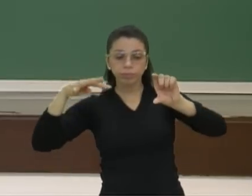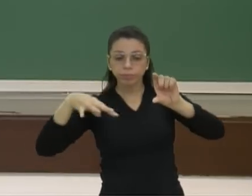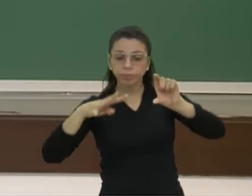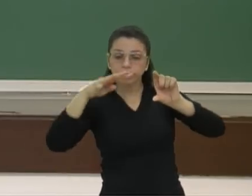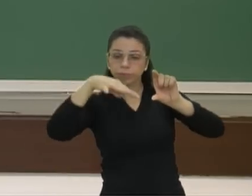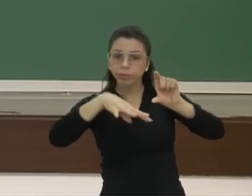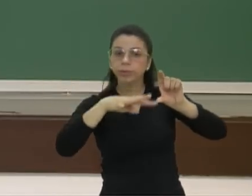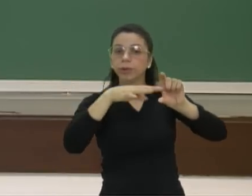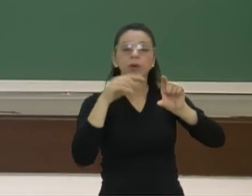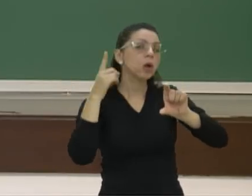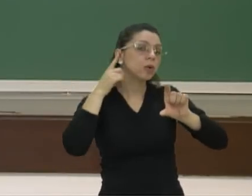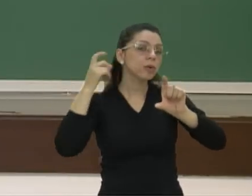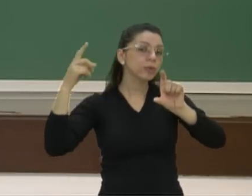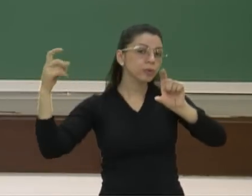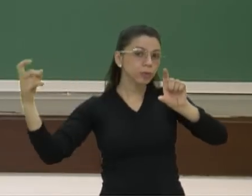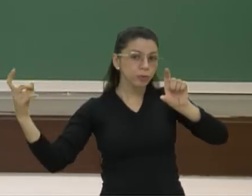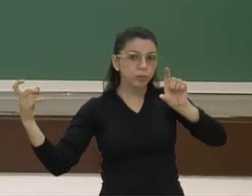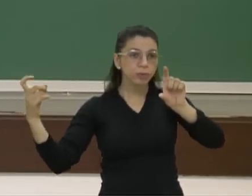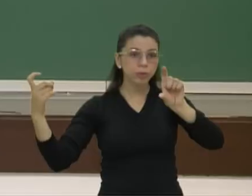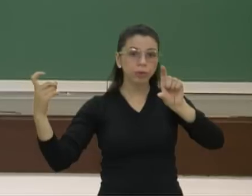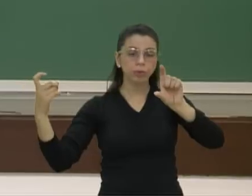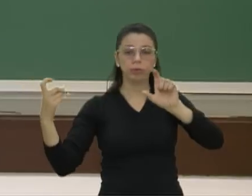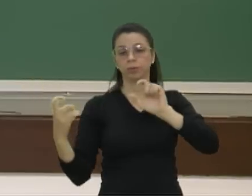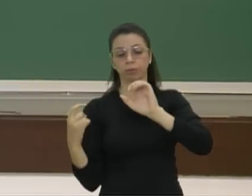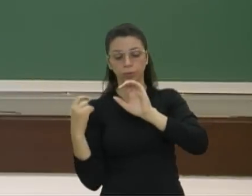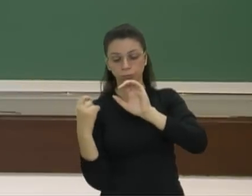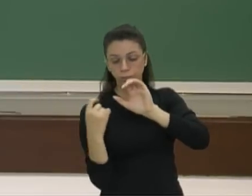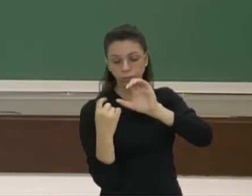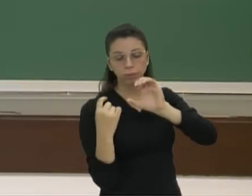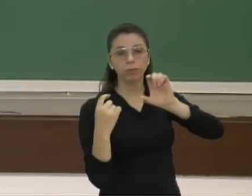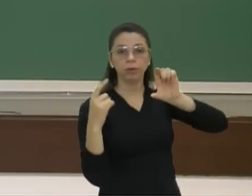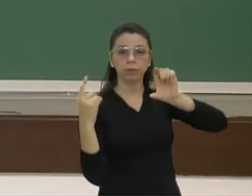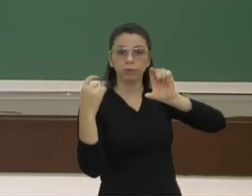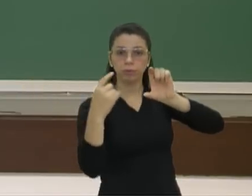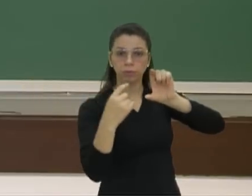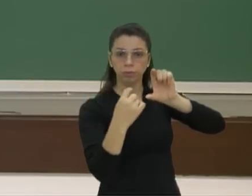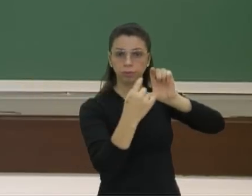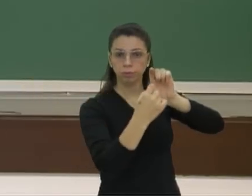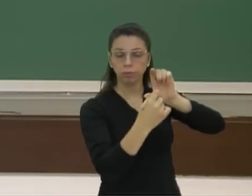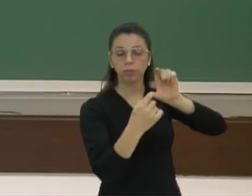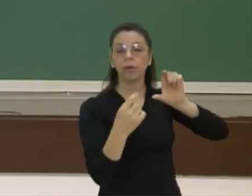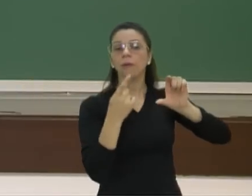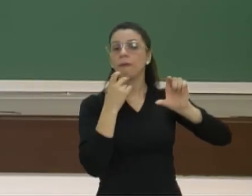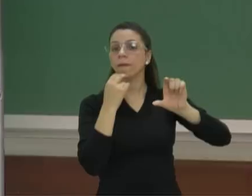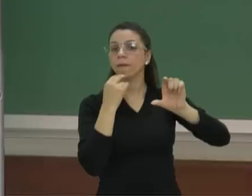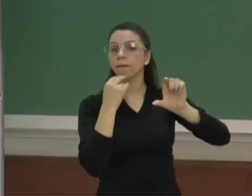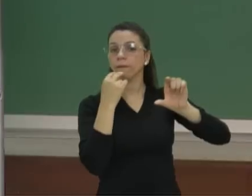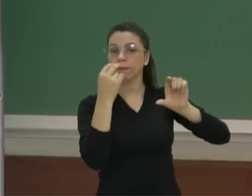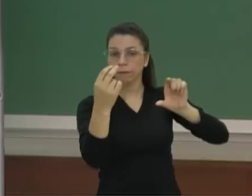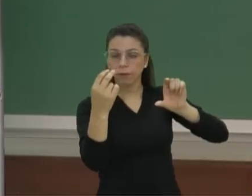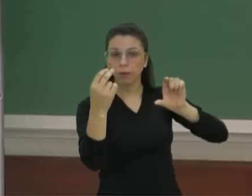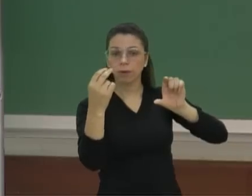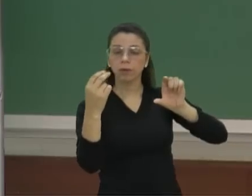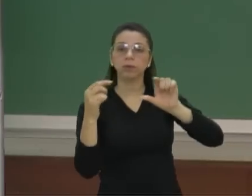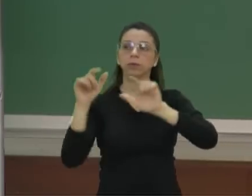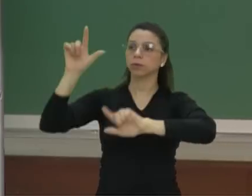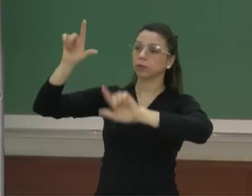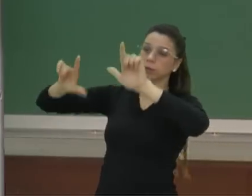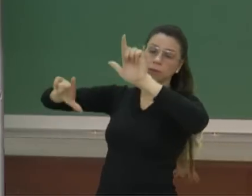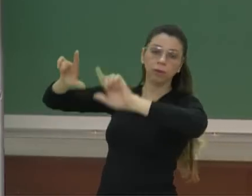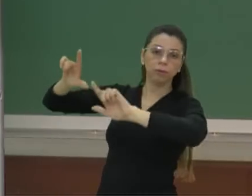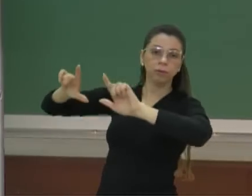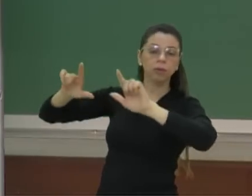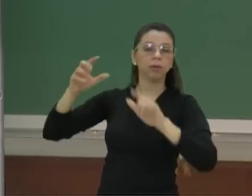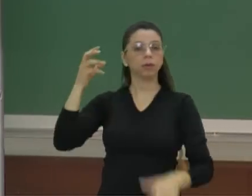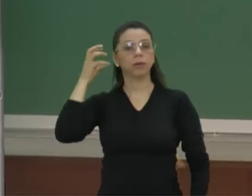nossas ondas sonoras que são levadas, né, são produzidas pela minha boca, pelo aparelho de televisão,